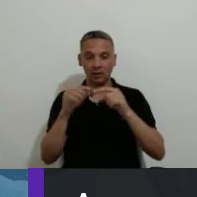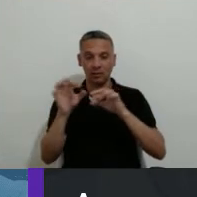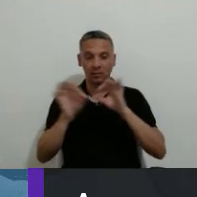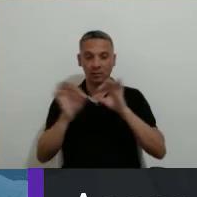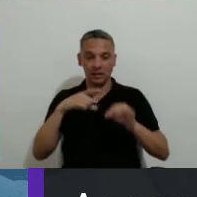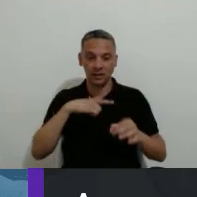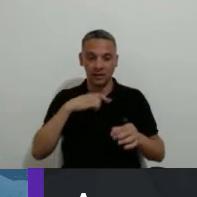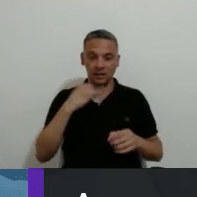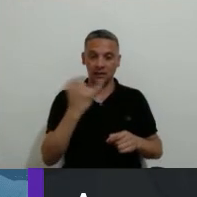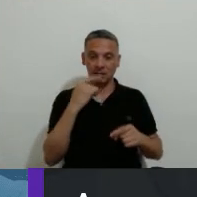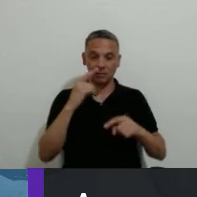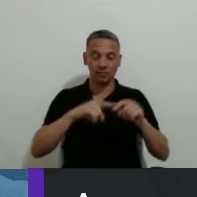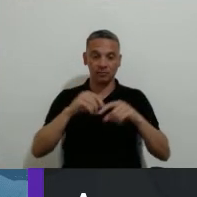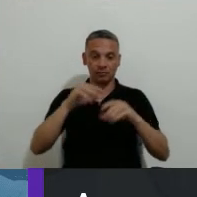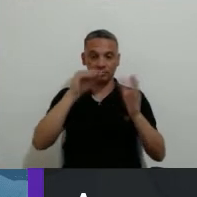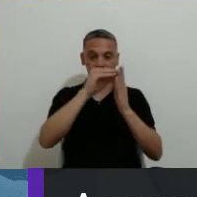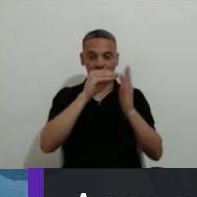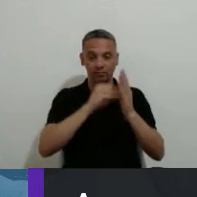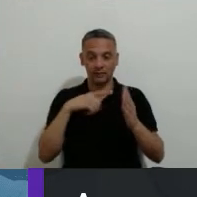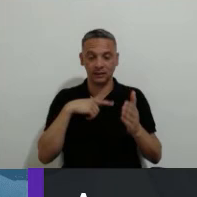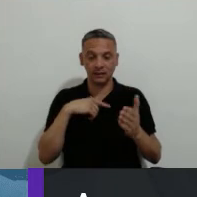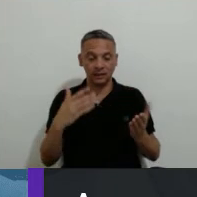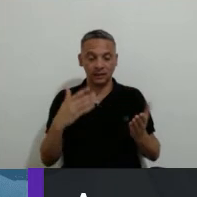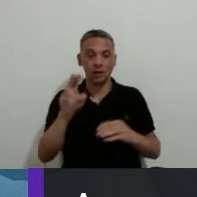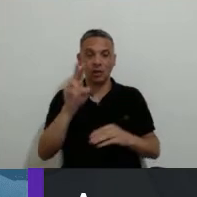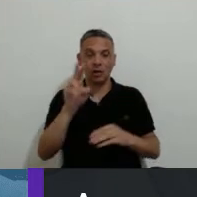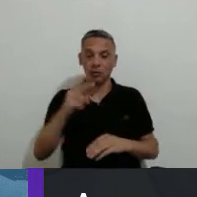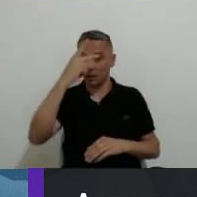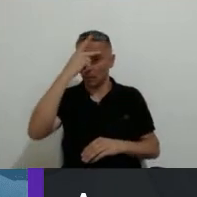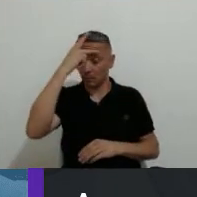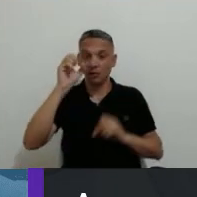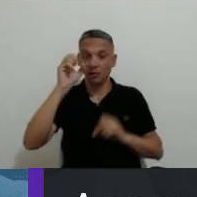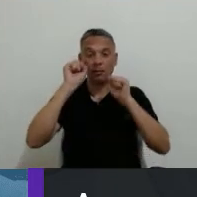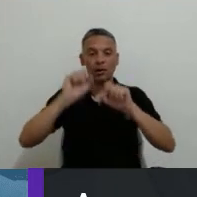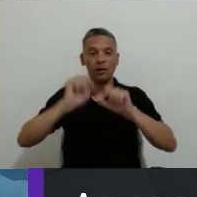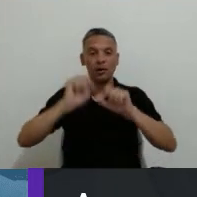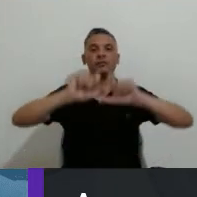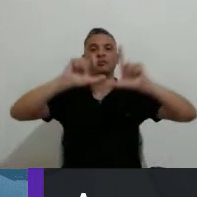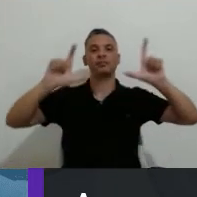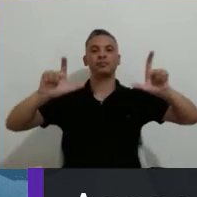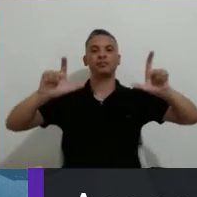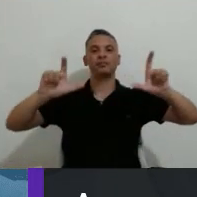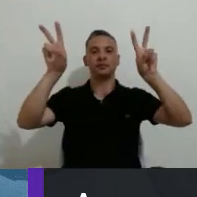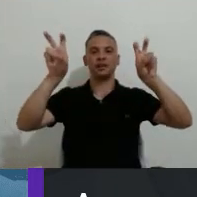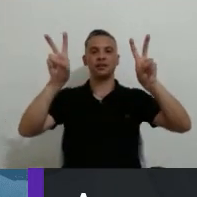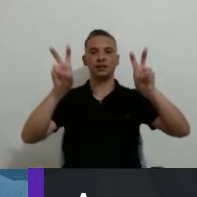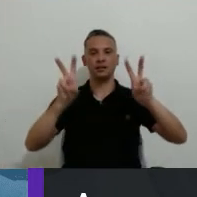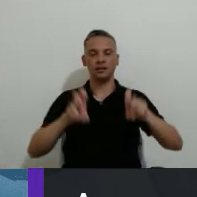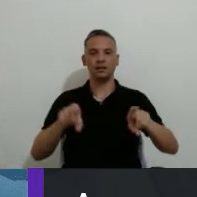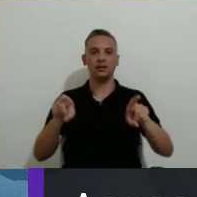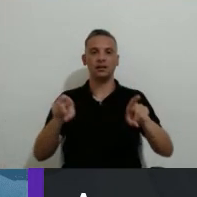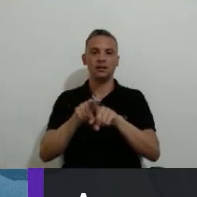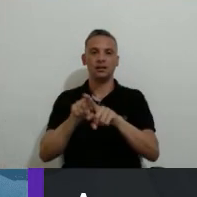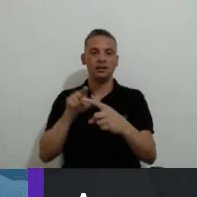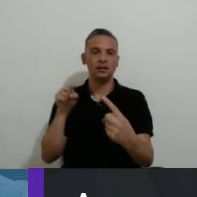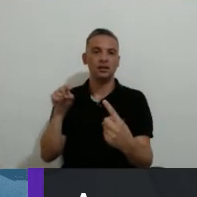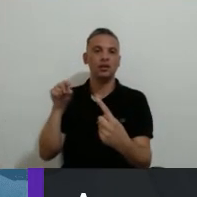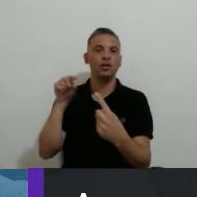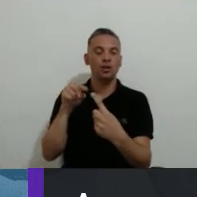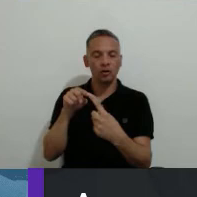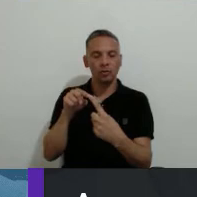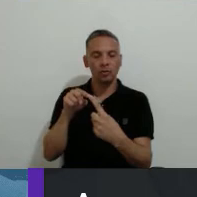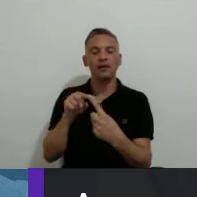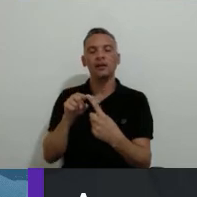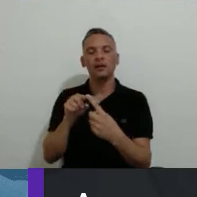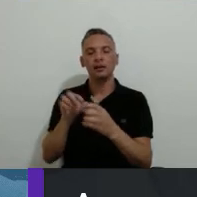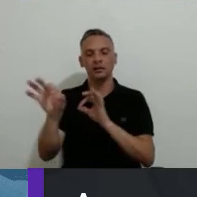seu conteúdo. Então, o usuário pode navegar sobre temáticas que estão no marco legal, que estão no